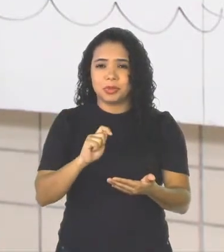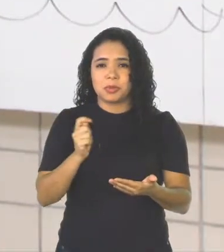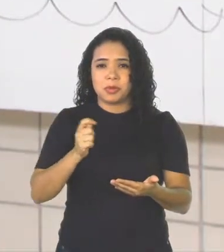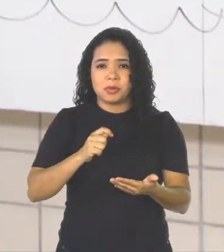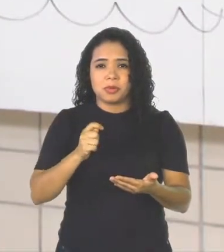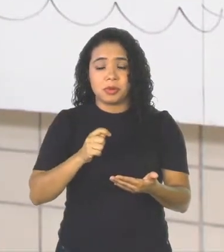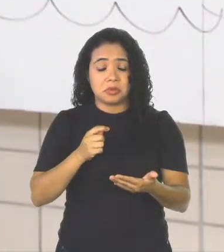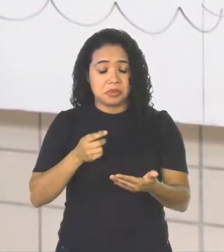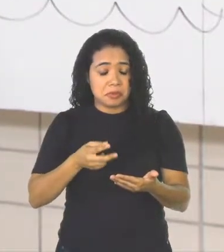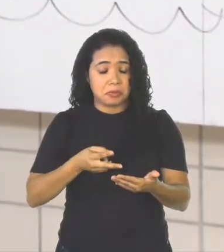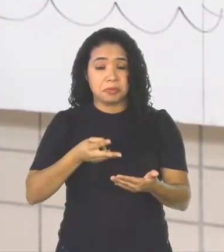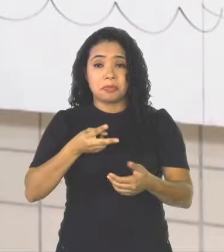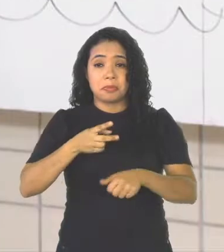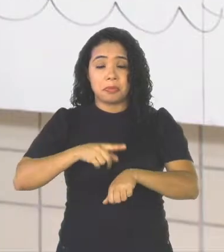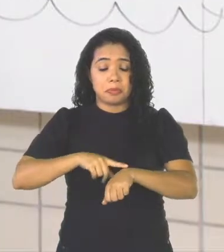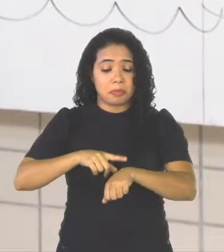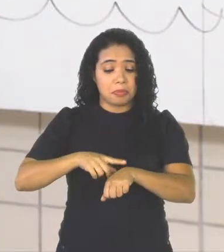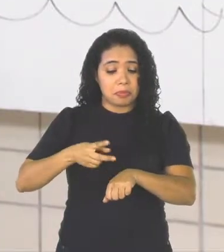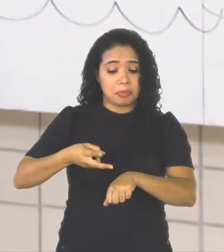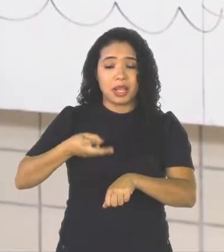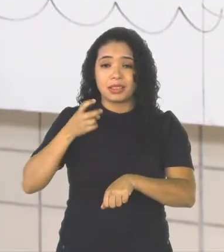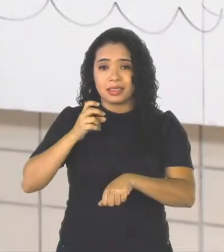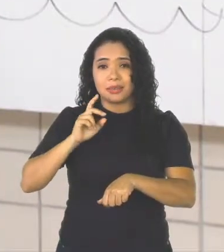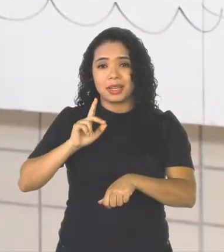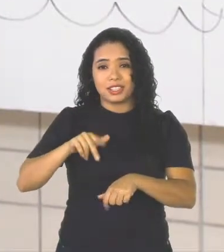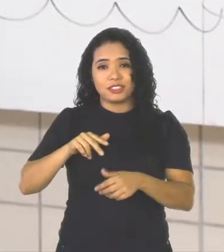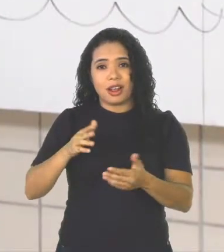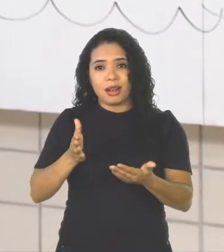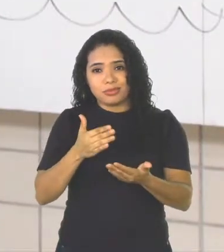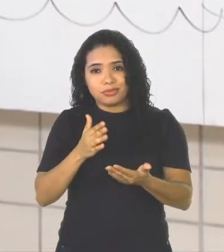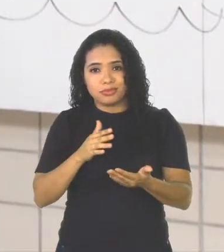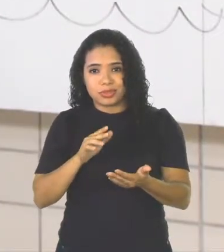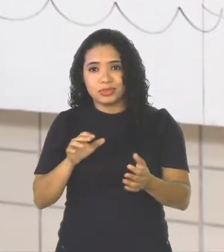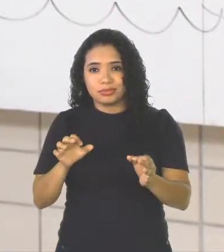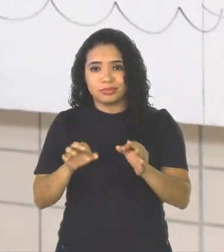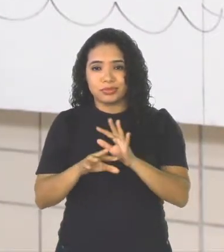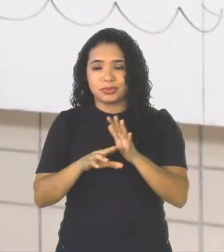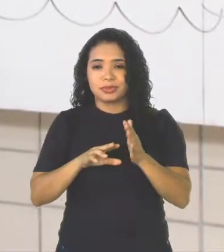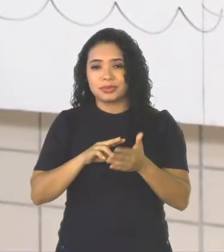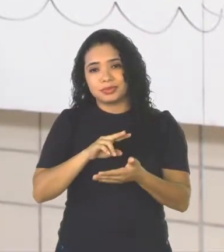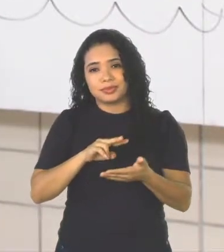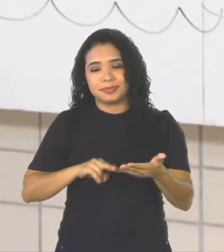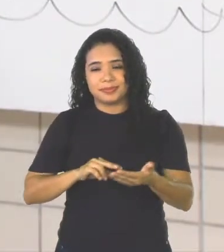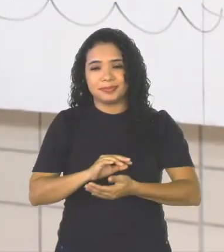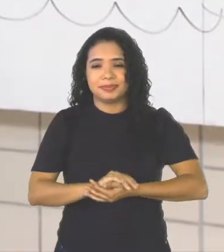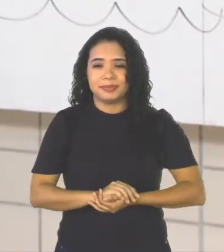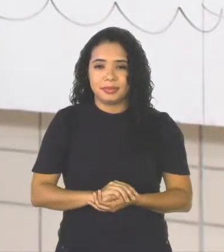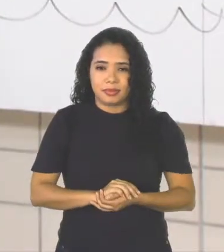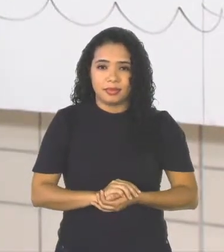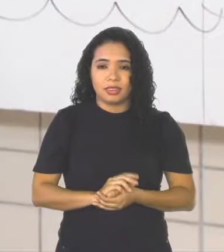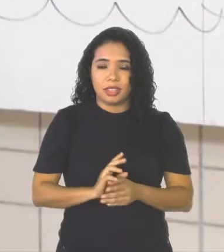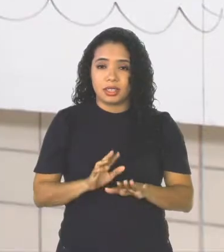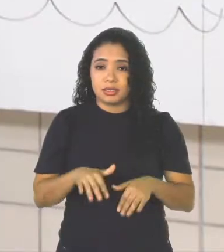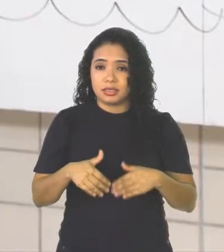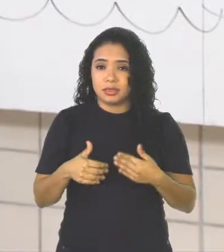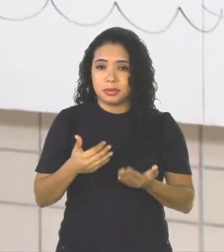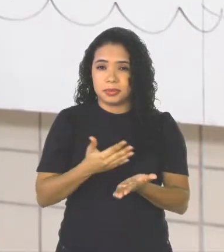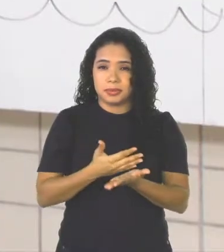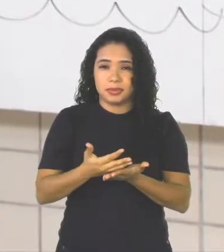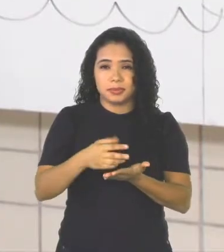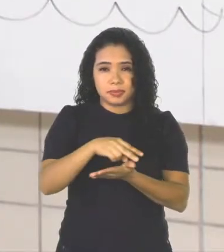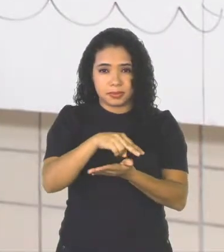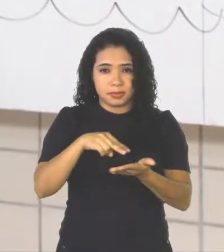quando vocês derem conta já vão ter terminado de ler. Então, iniciem logo a leitura para